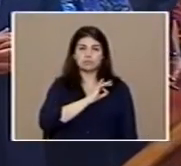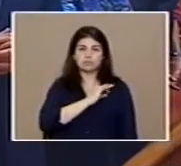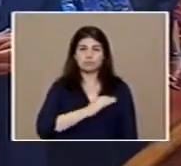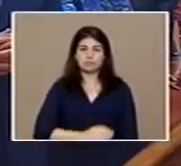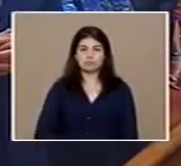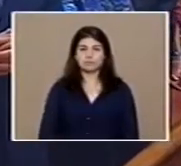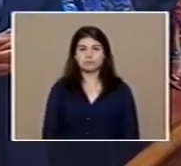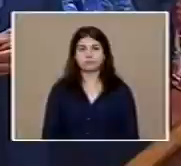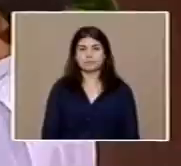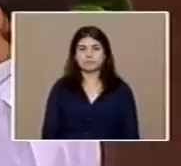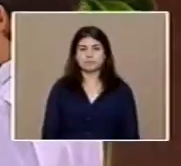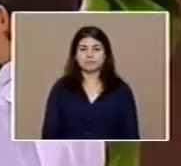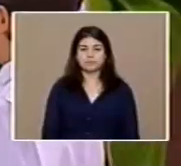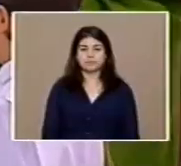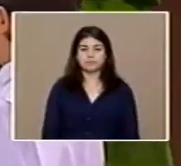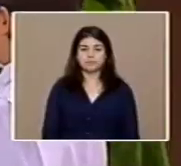é